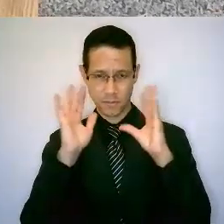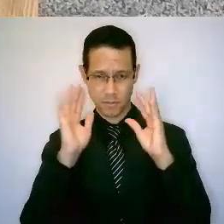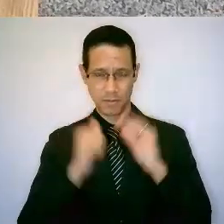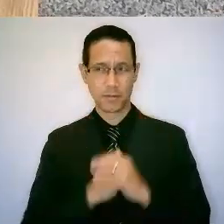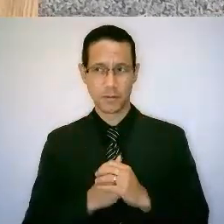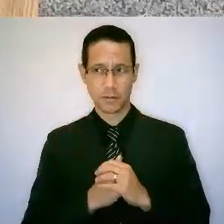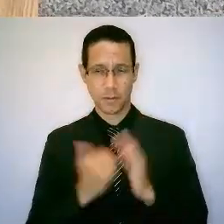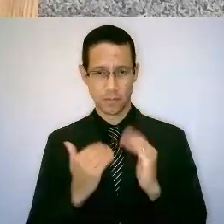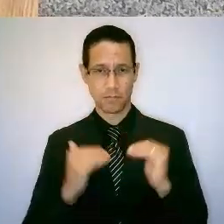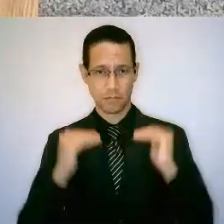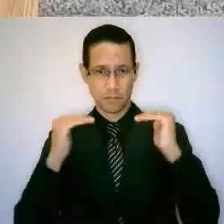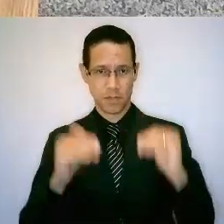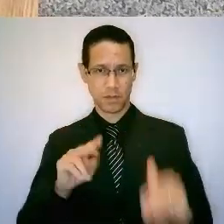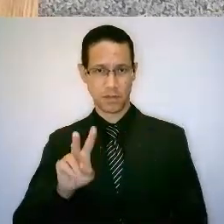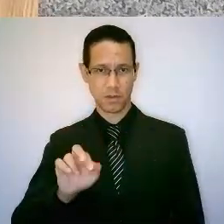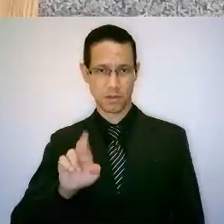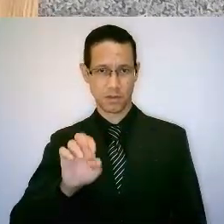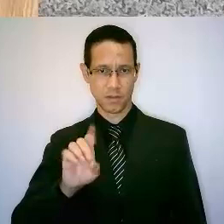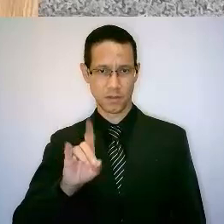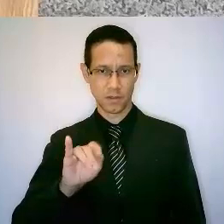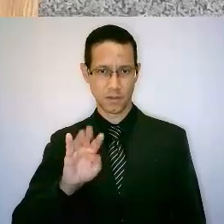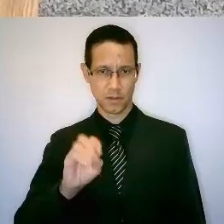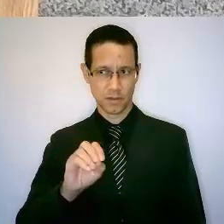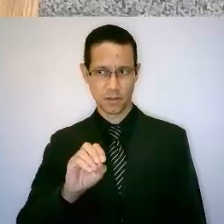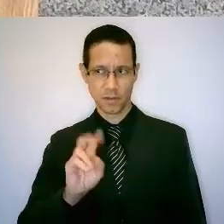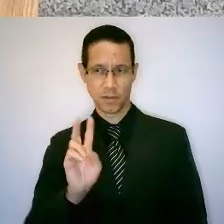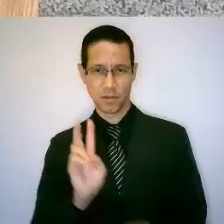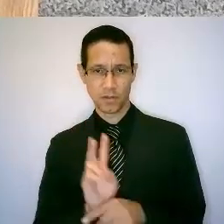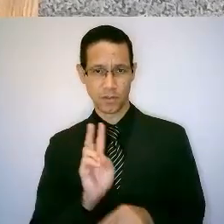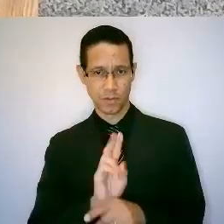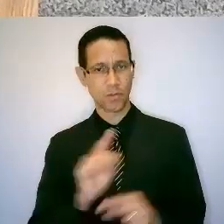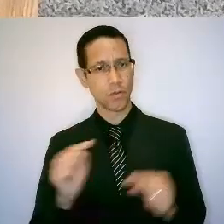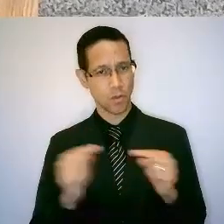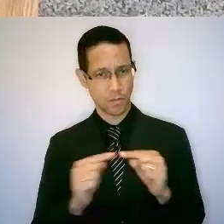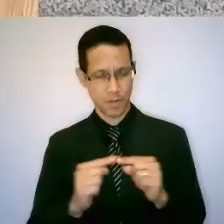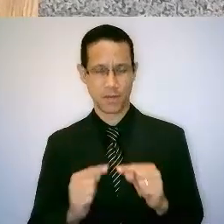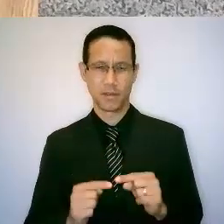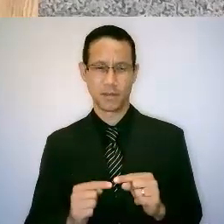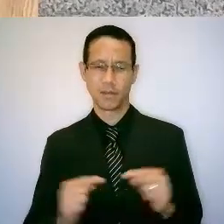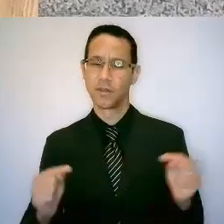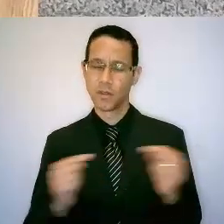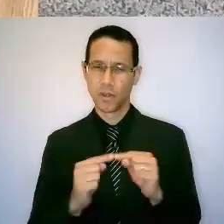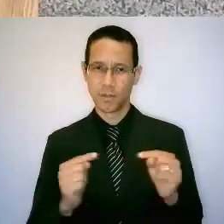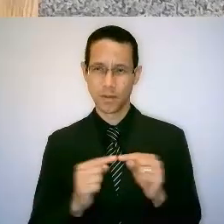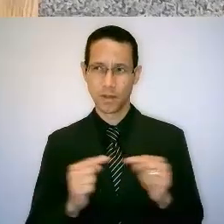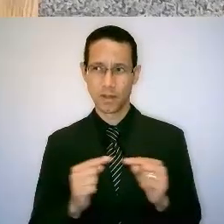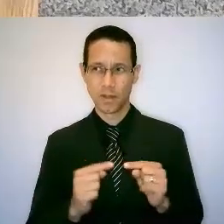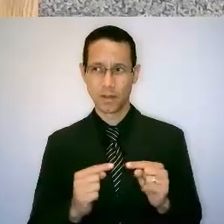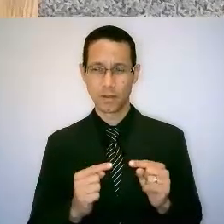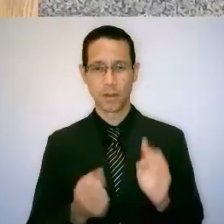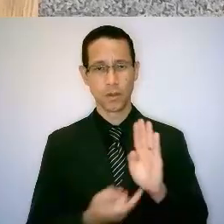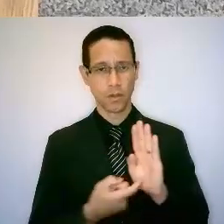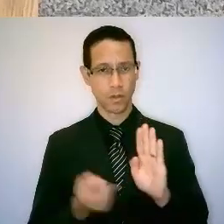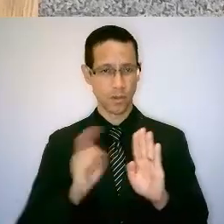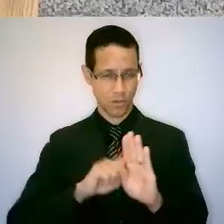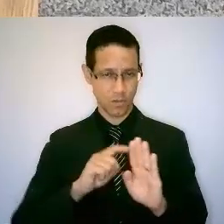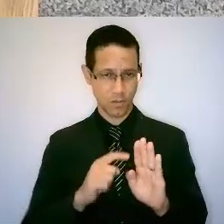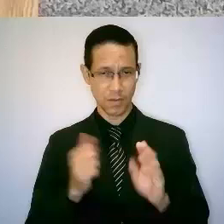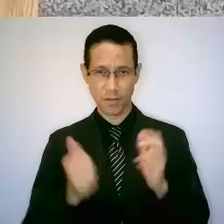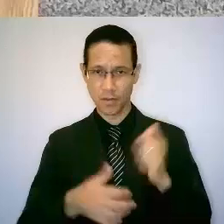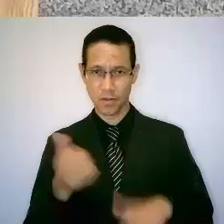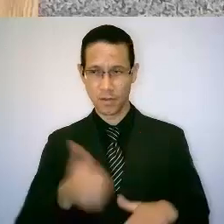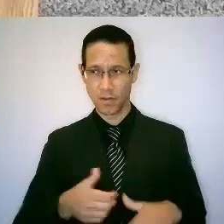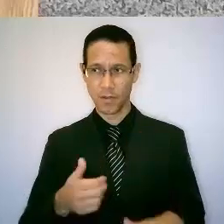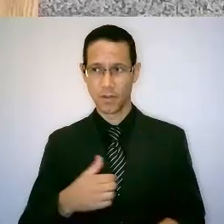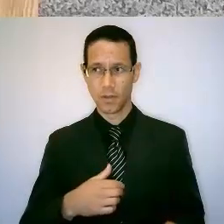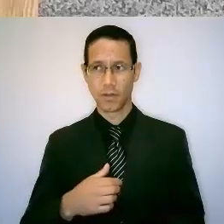dos vereditos convive com a plenitude de defesa convive com ampla defesa contraditório convive com duplo grau de jurisdição e